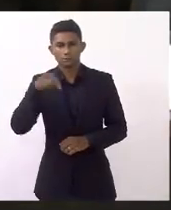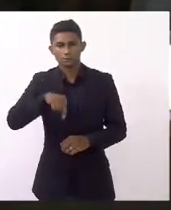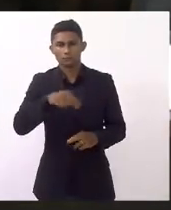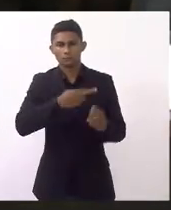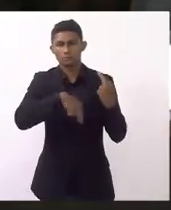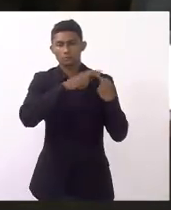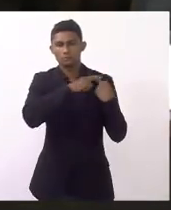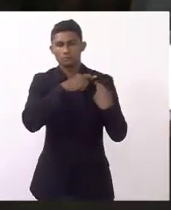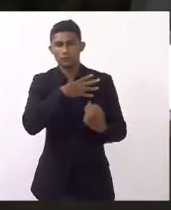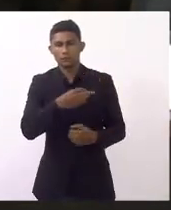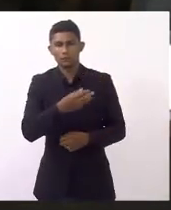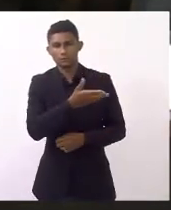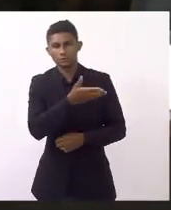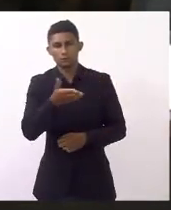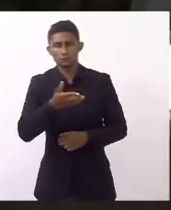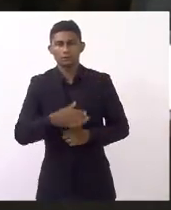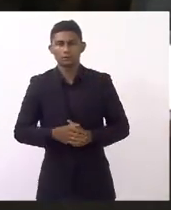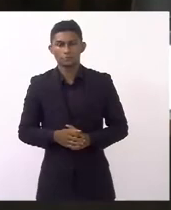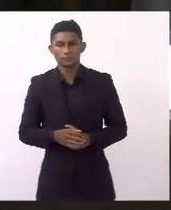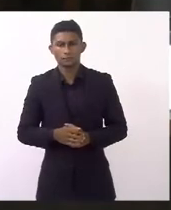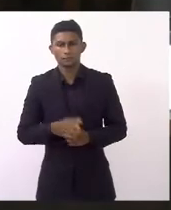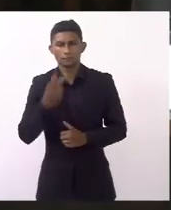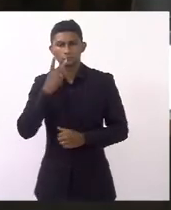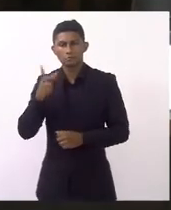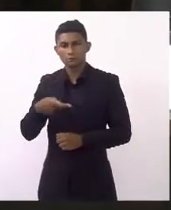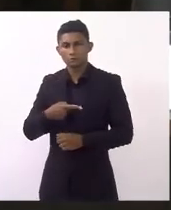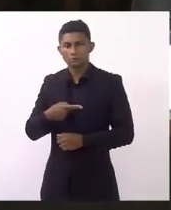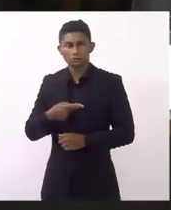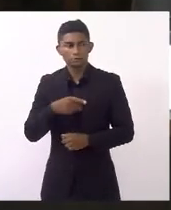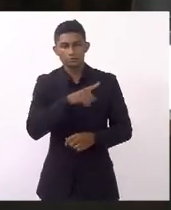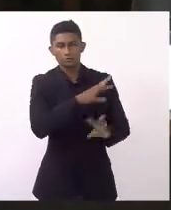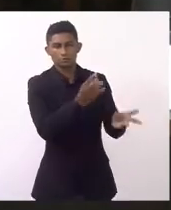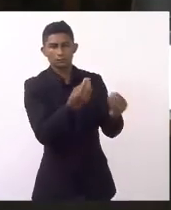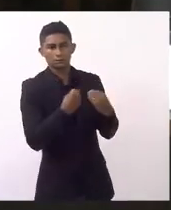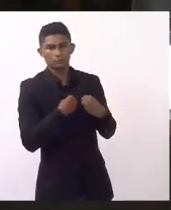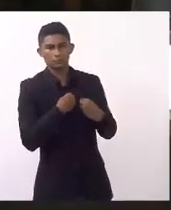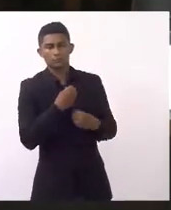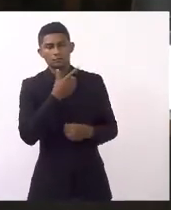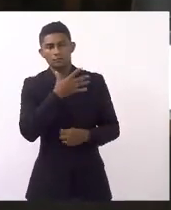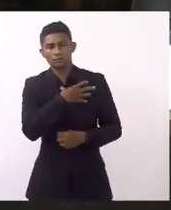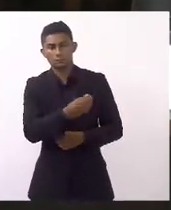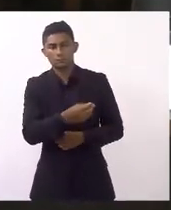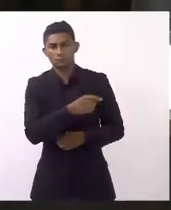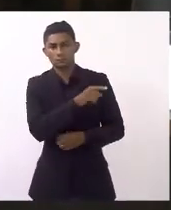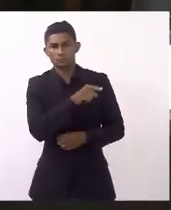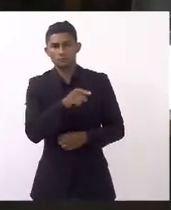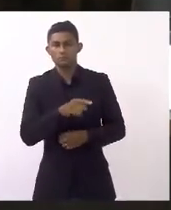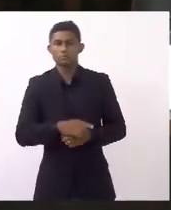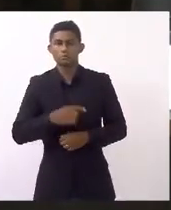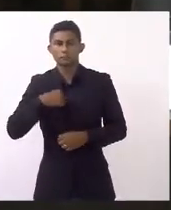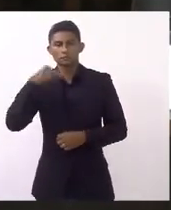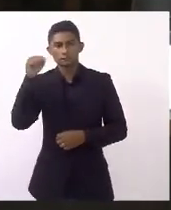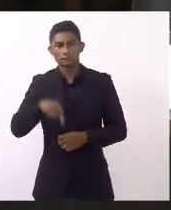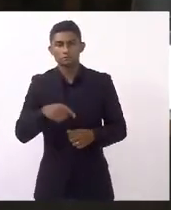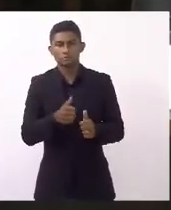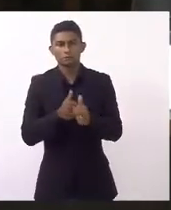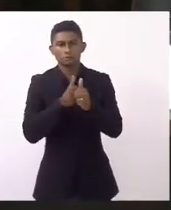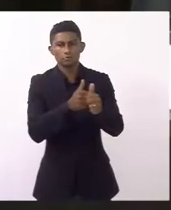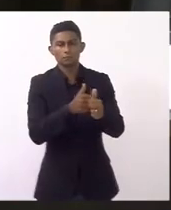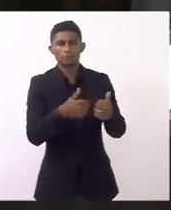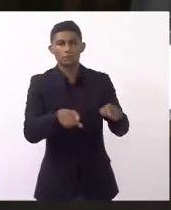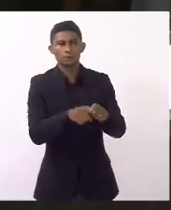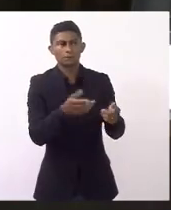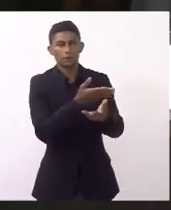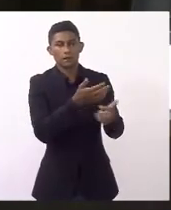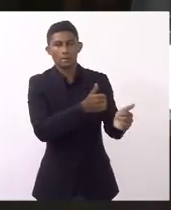pelos filhos agora disse que me entregava os filhos dela eu estou acompanhando eles me